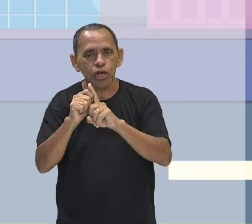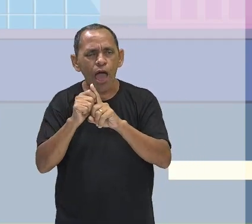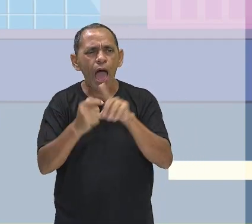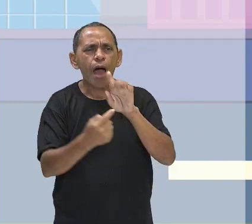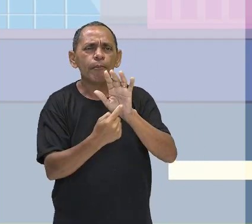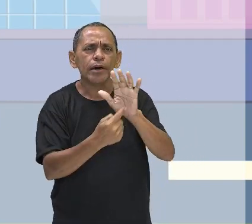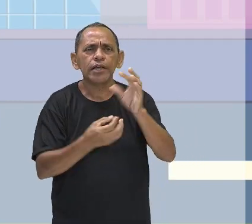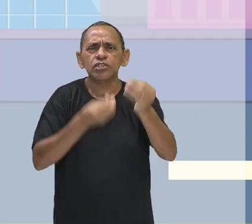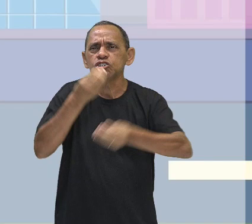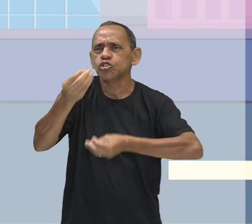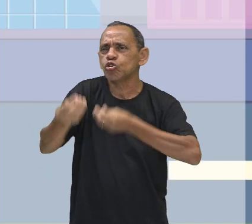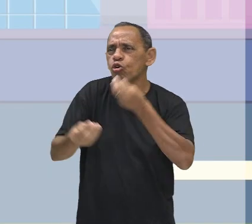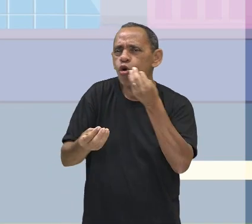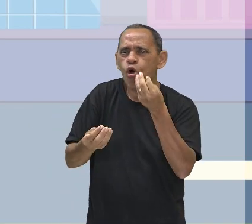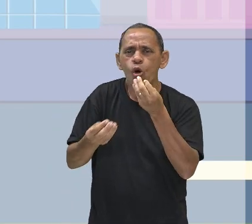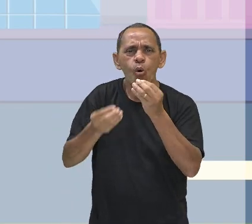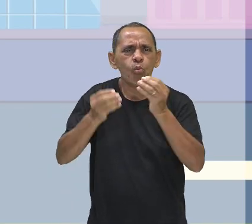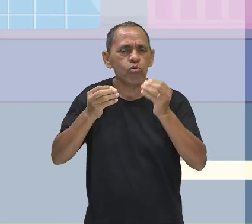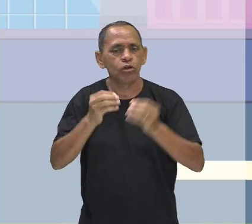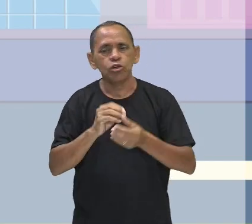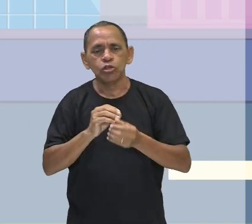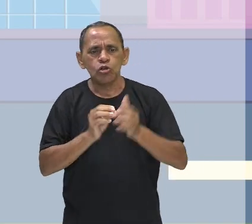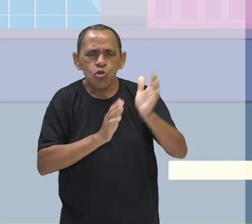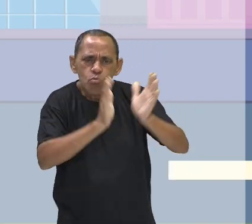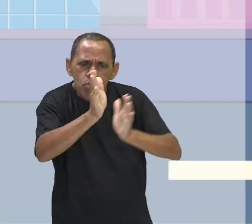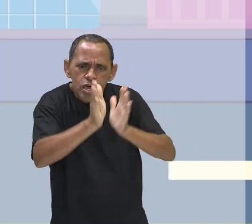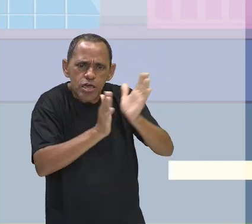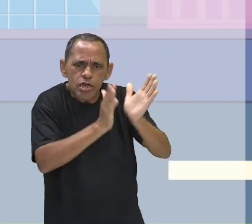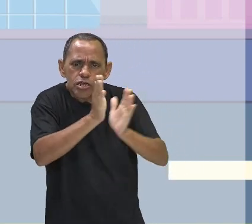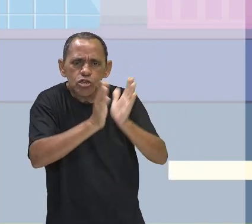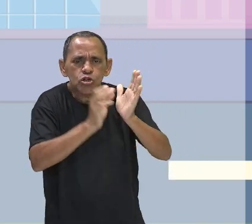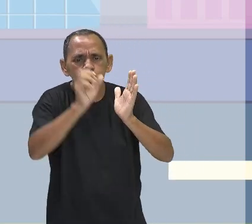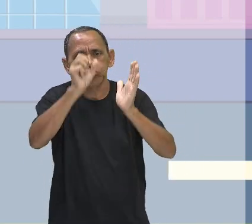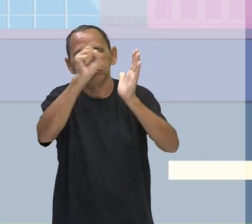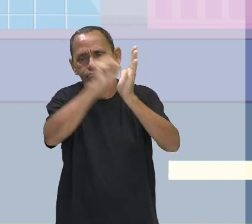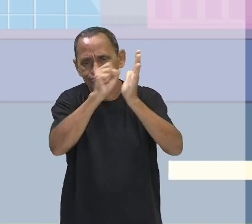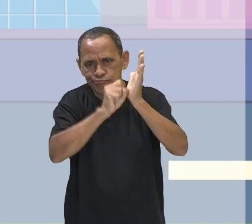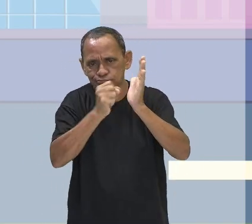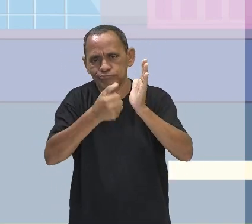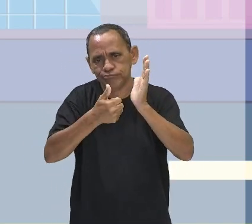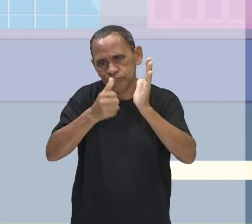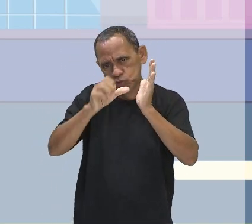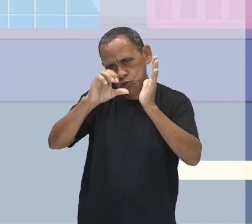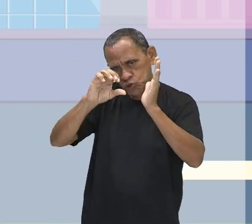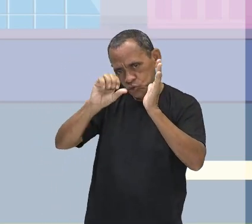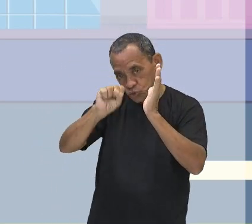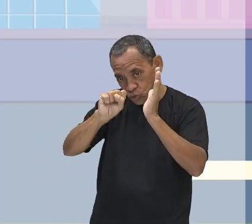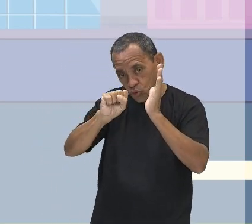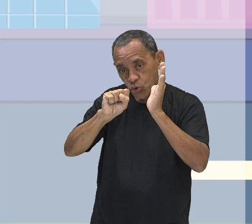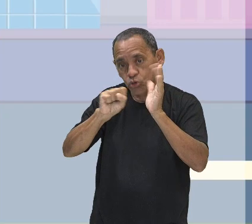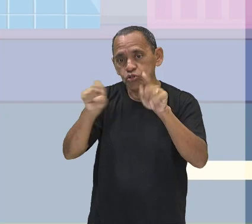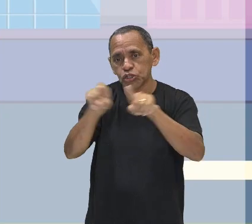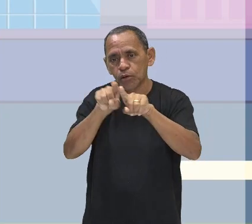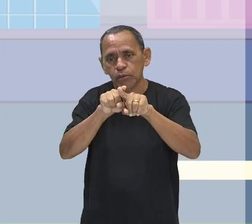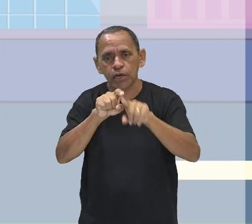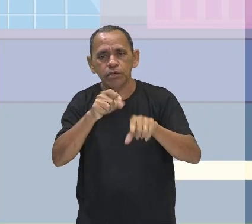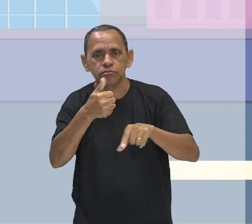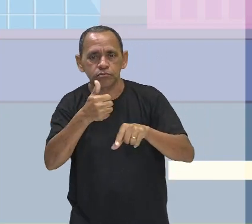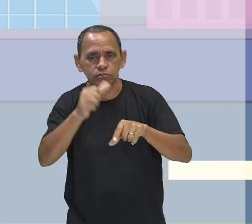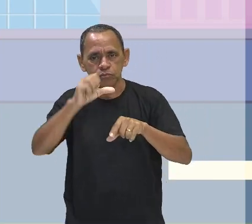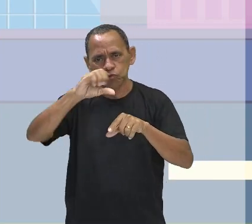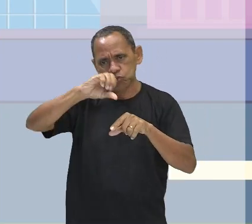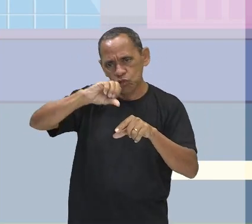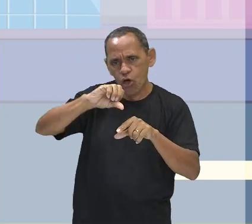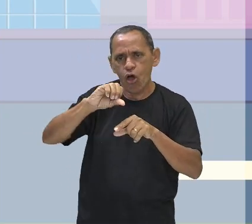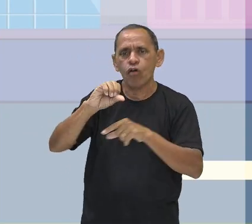de revoluções, lá no final do século XVIII, durante todo o século XIX, que os filósofos, os cientistas da